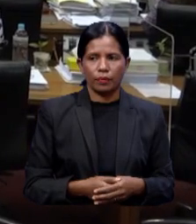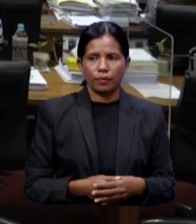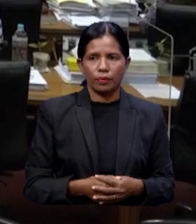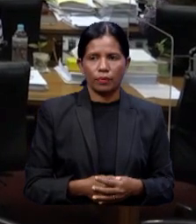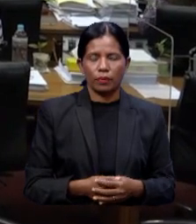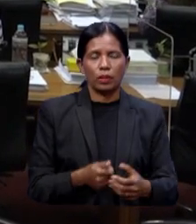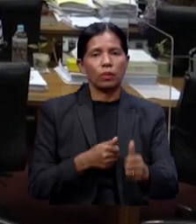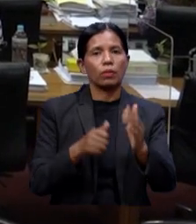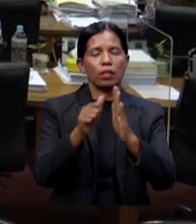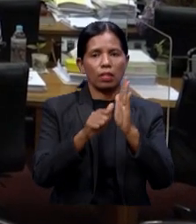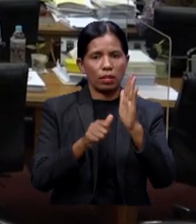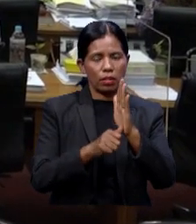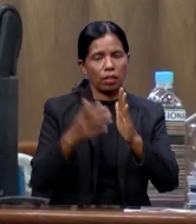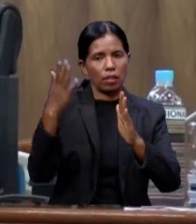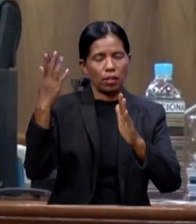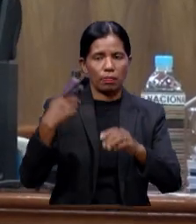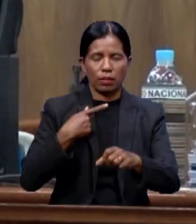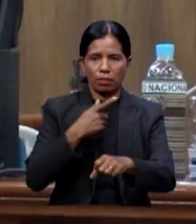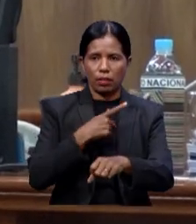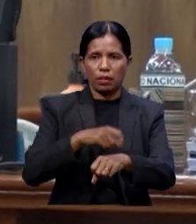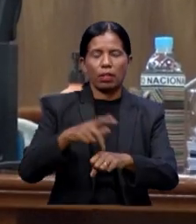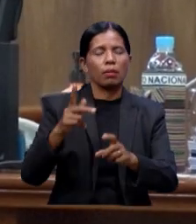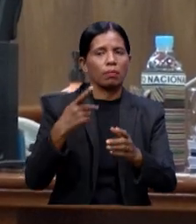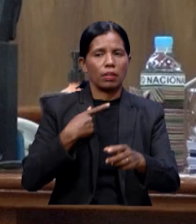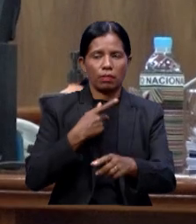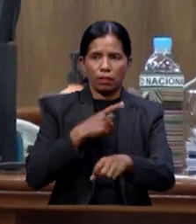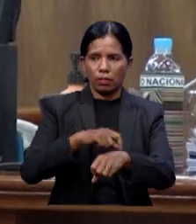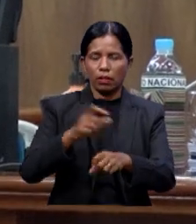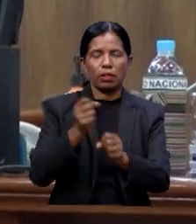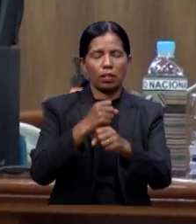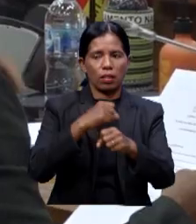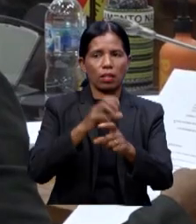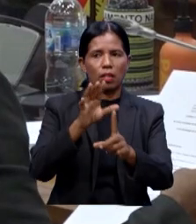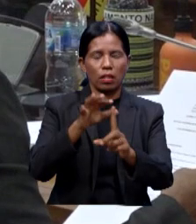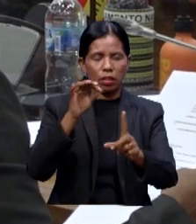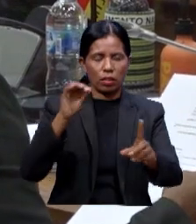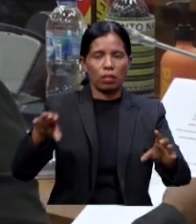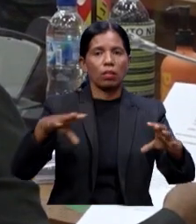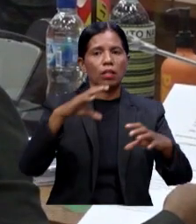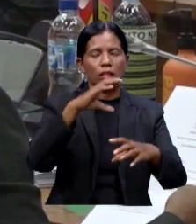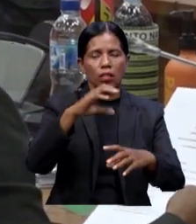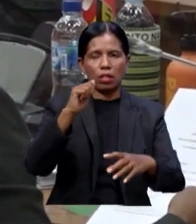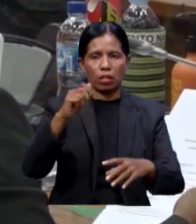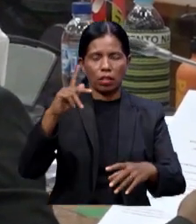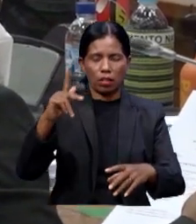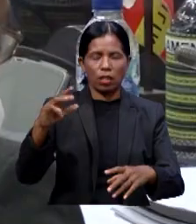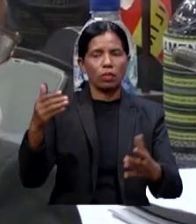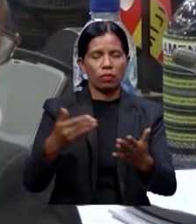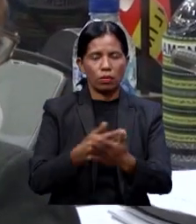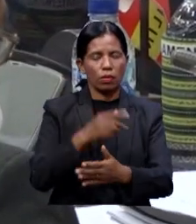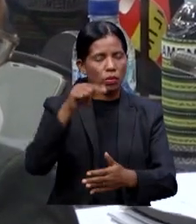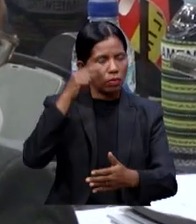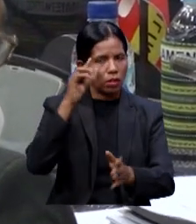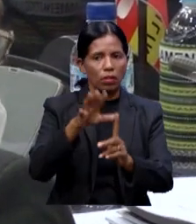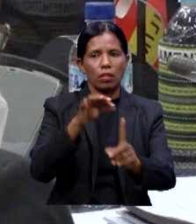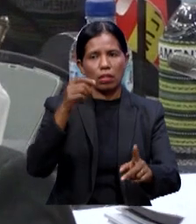Tira agenda e plenária segunda, né? Parlamento Nacional se halo eleição ba comissário CACFON, nebe antes, né? Governo nomeia ona. Mas bem,